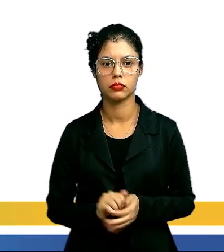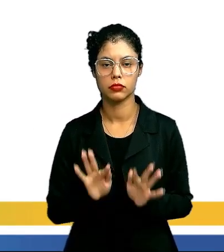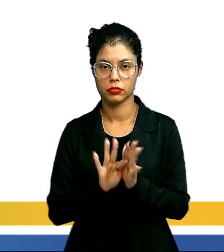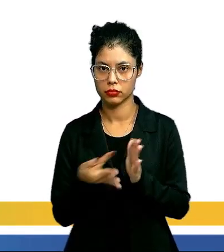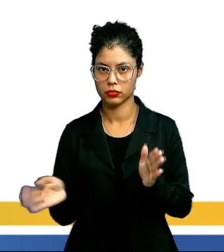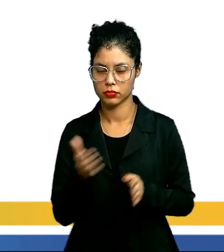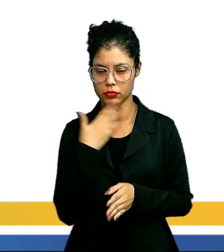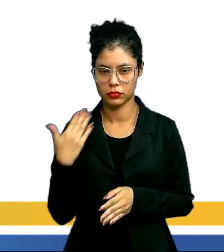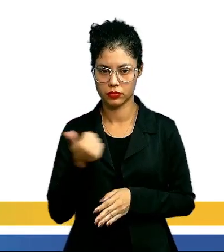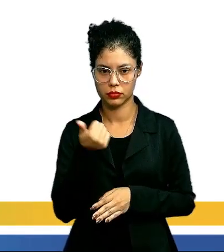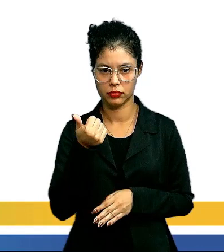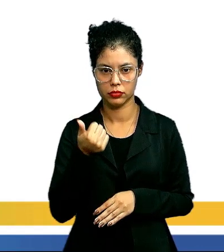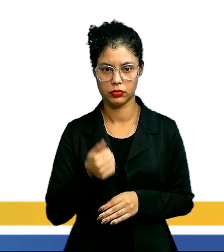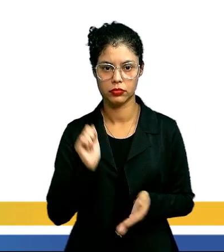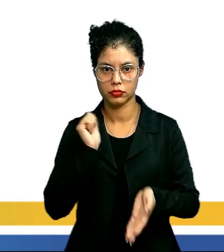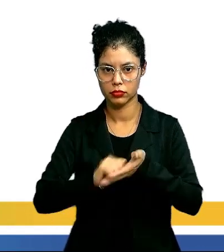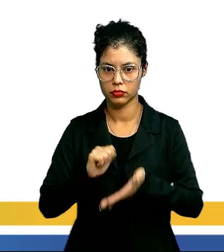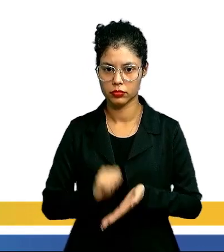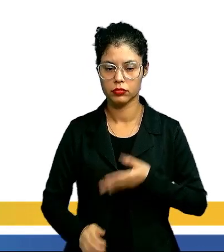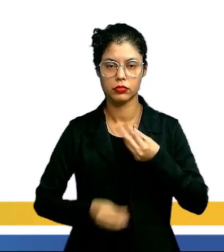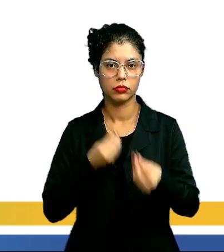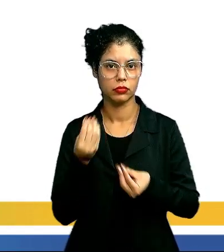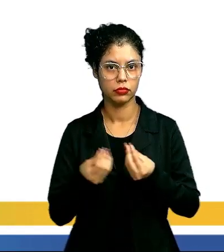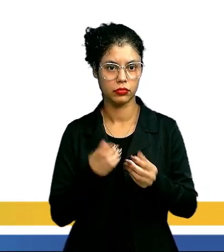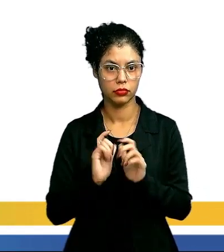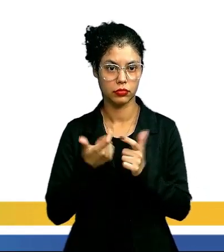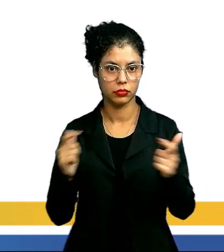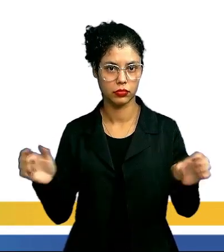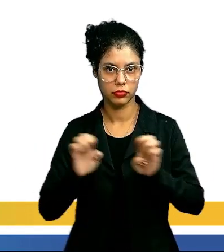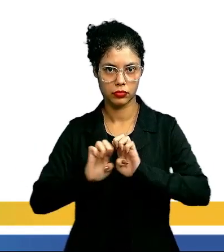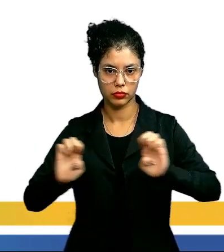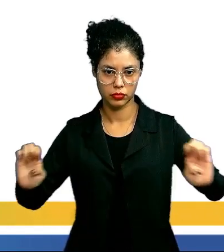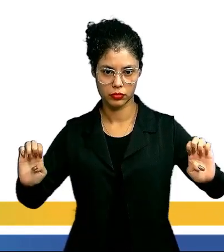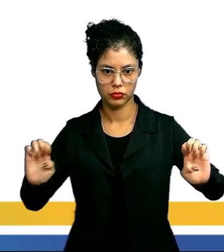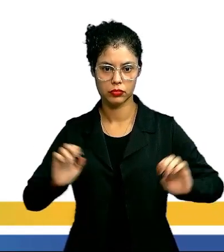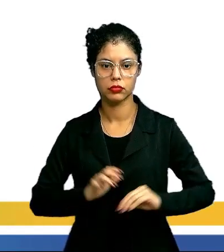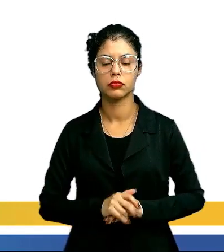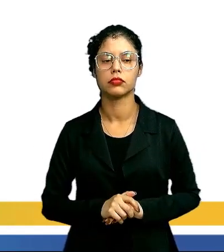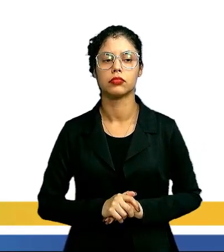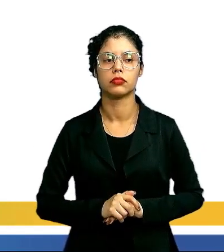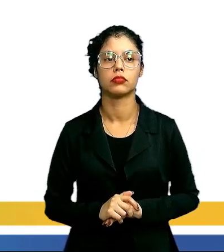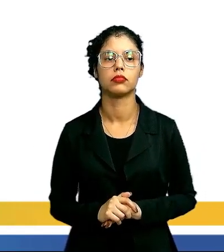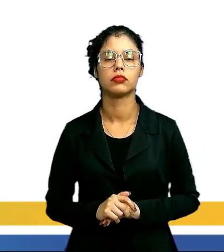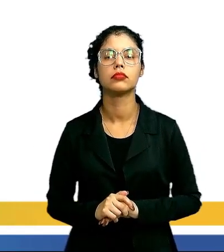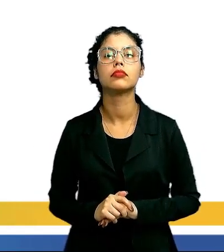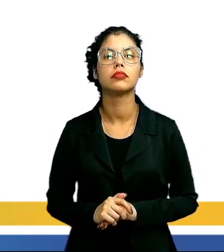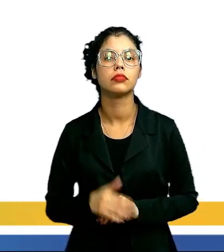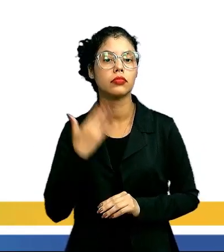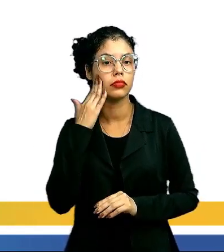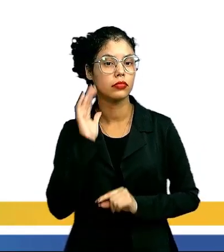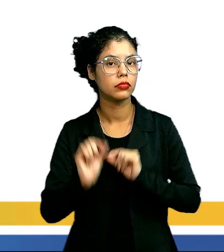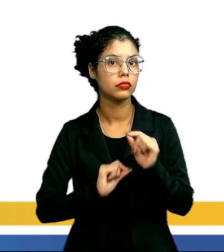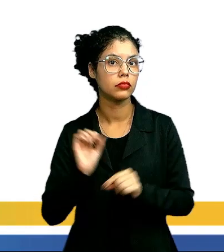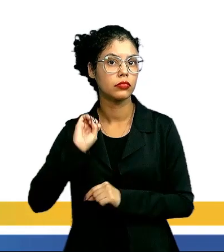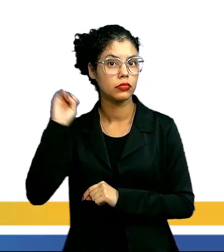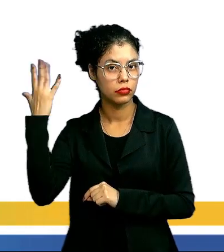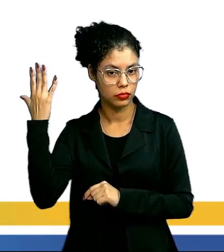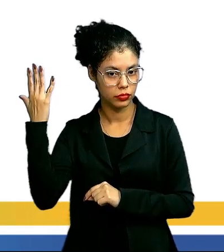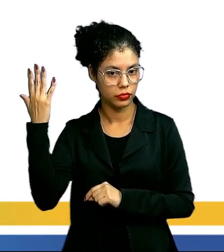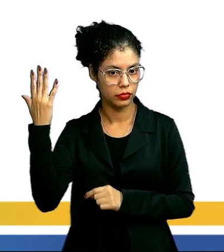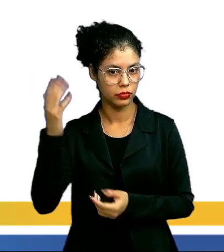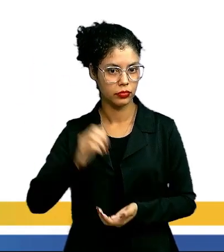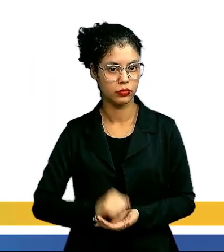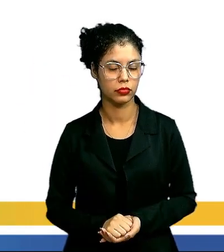uma forma melhor escrever como se fosse uma grande equação Então vamos lá para você entender o que está acontecendo